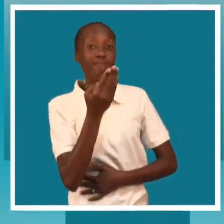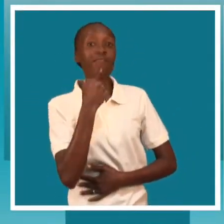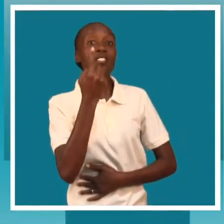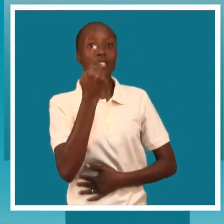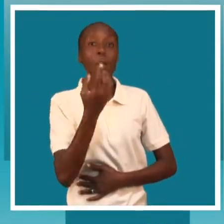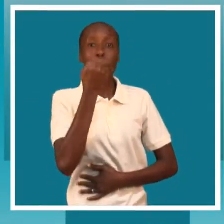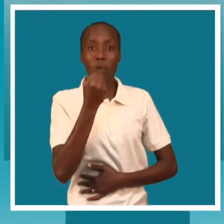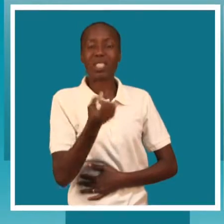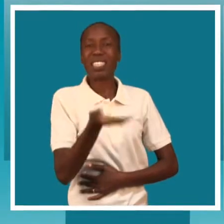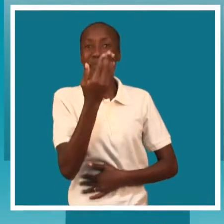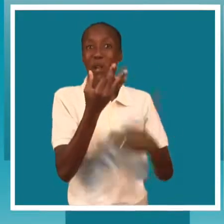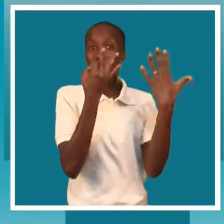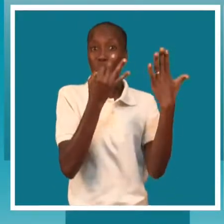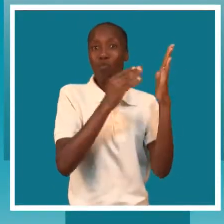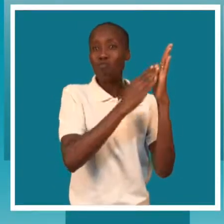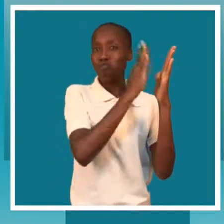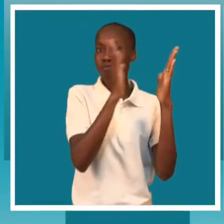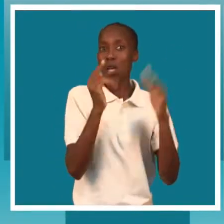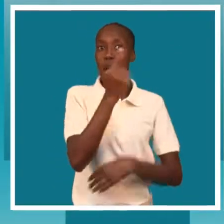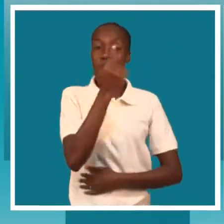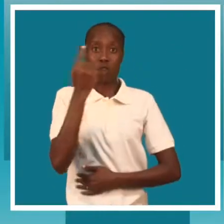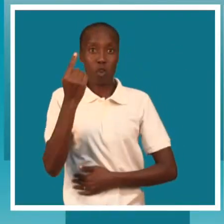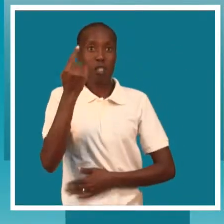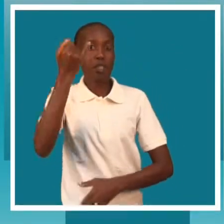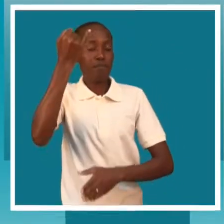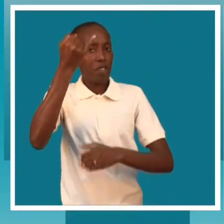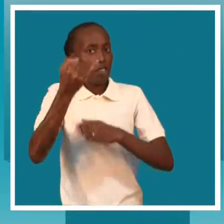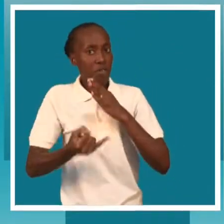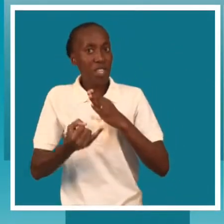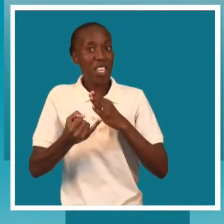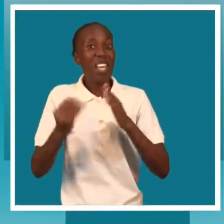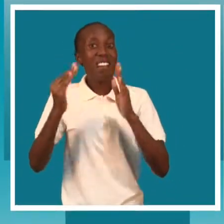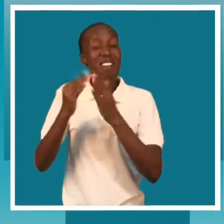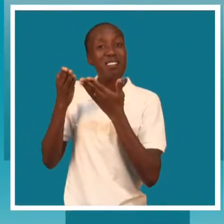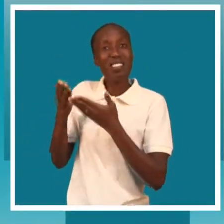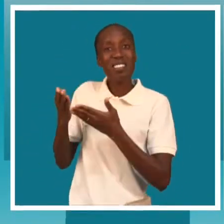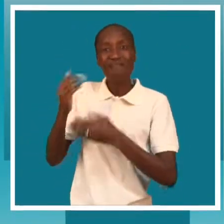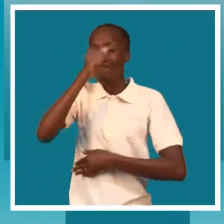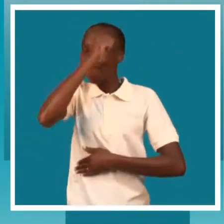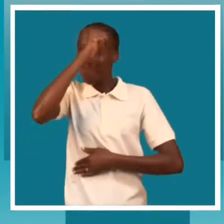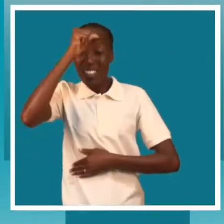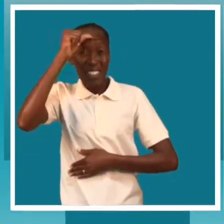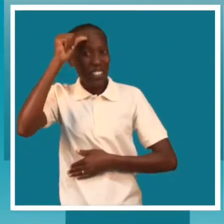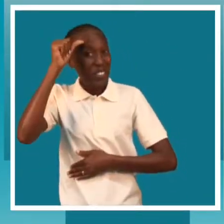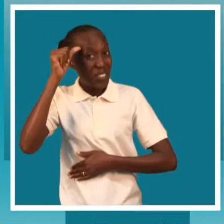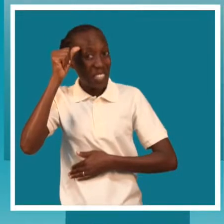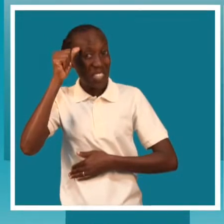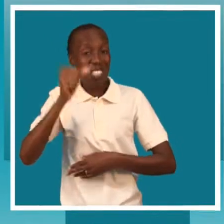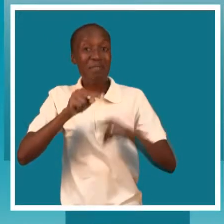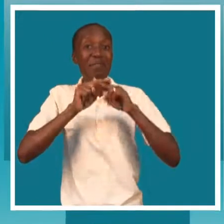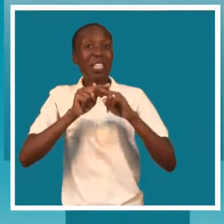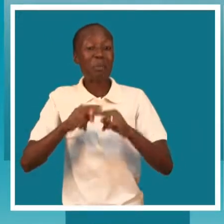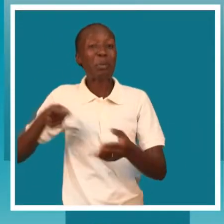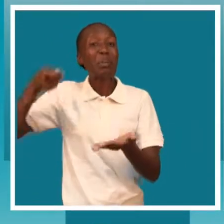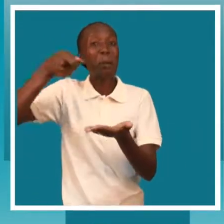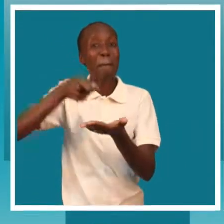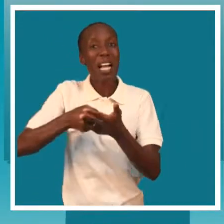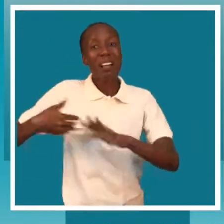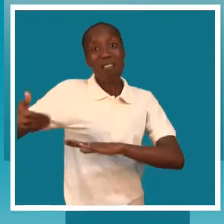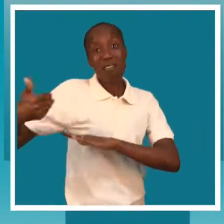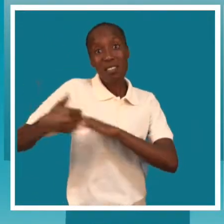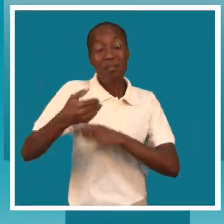de manhã às oito, entro às oito, saíam às onze. Eu aqui na Manganha, não ia aguentar passagem todos os dias. E eles